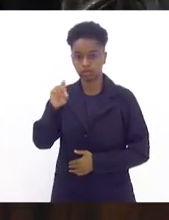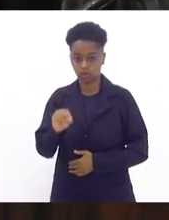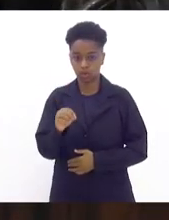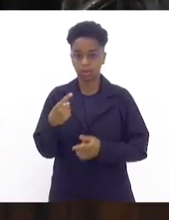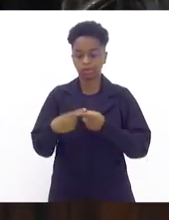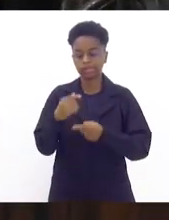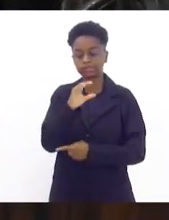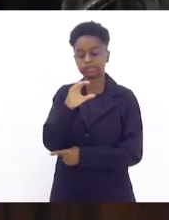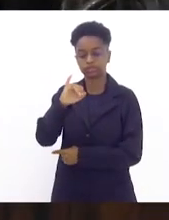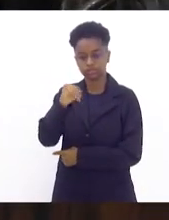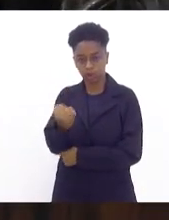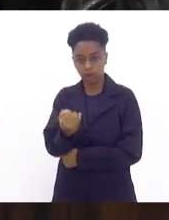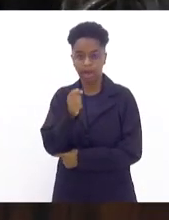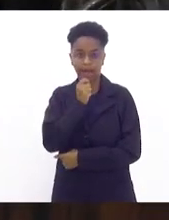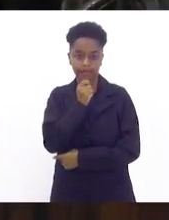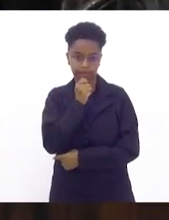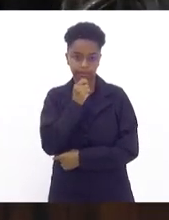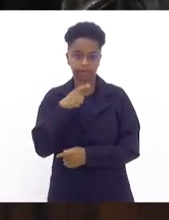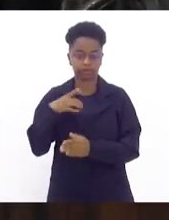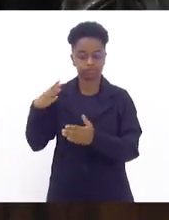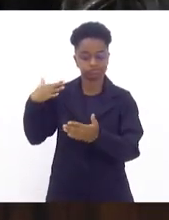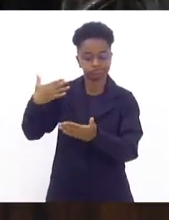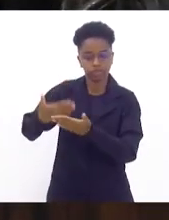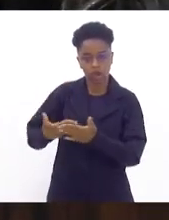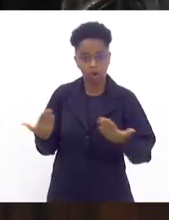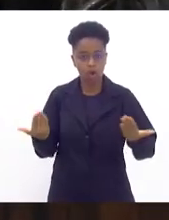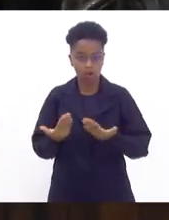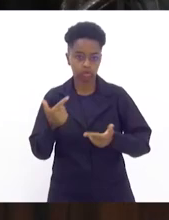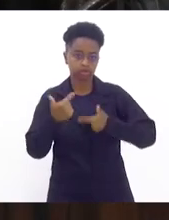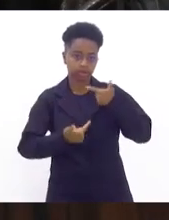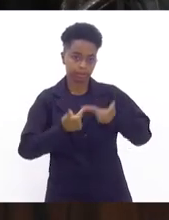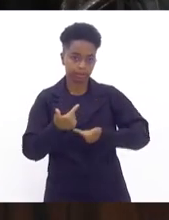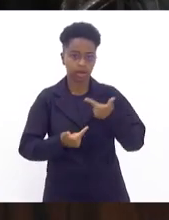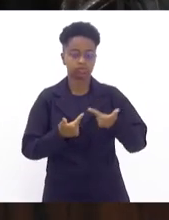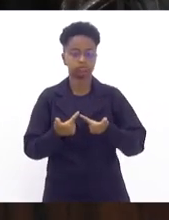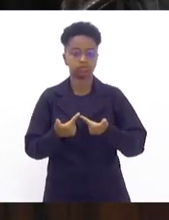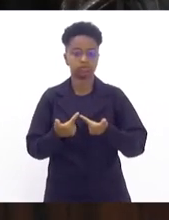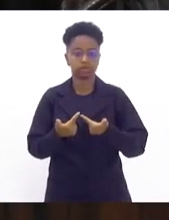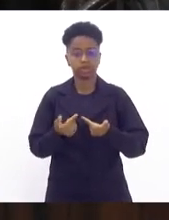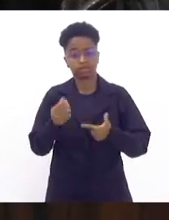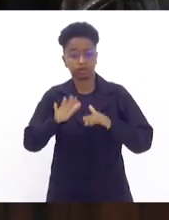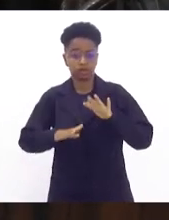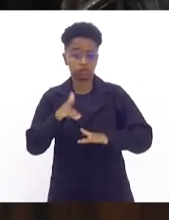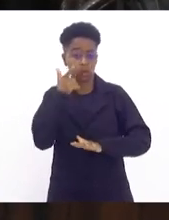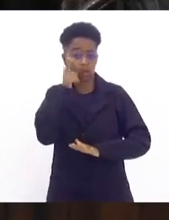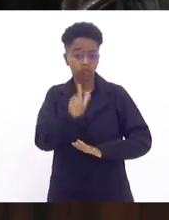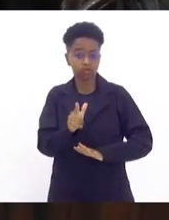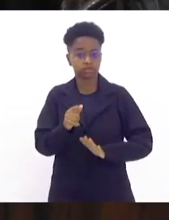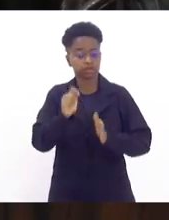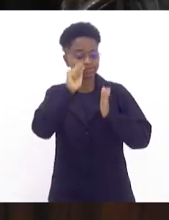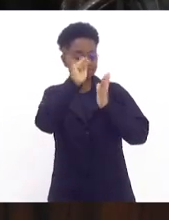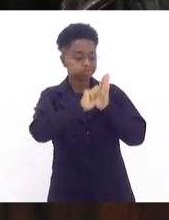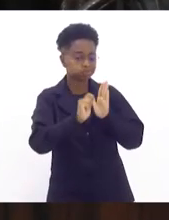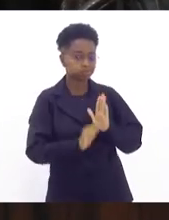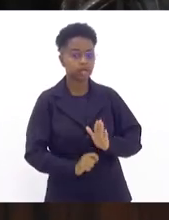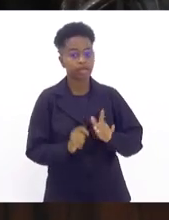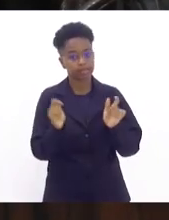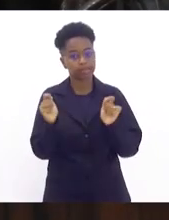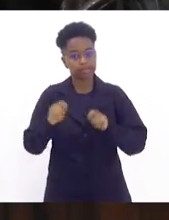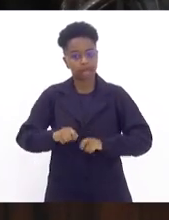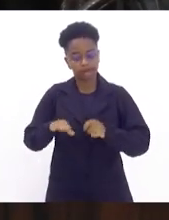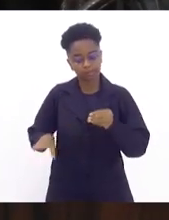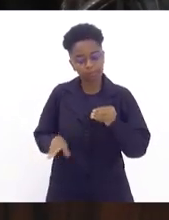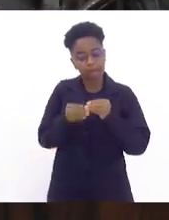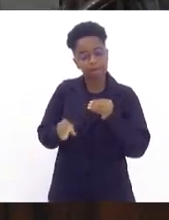ainda no percurso do trabalho do dia de hoje, consiga fazer uma redação que possa aglutinar